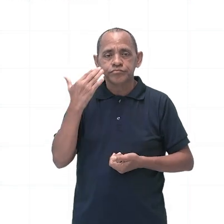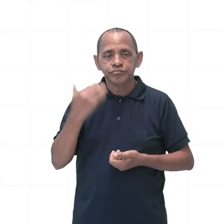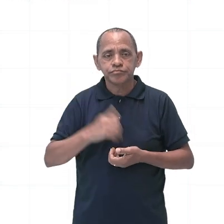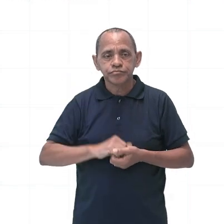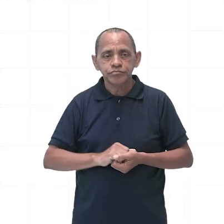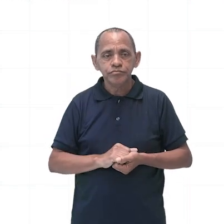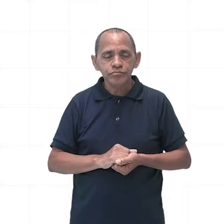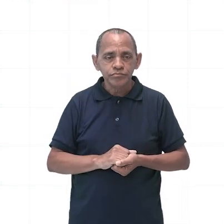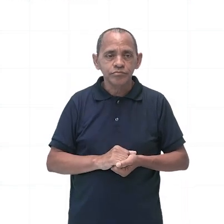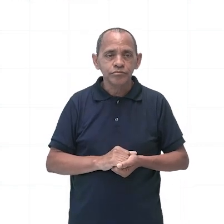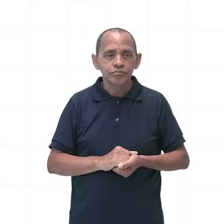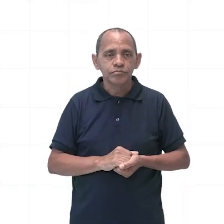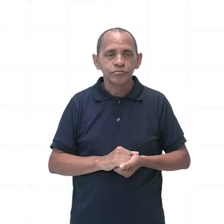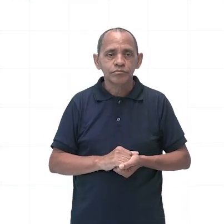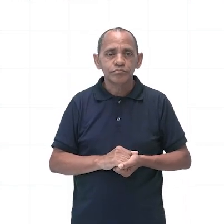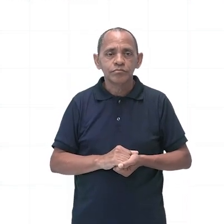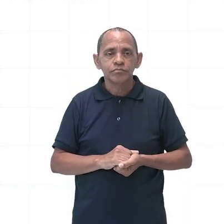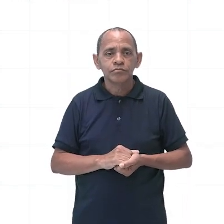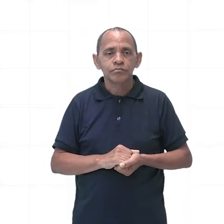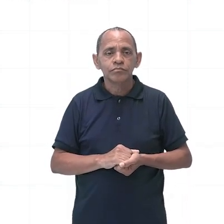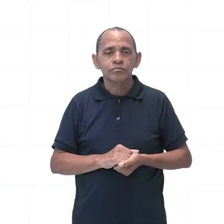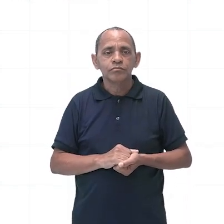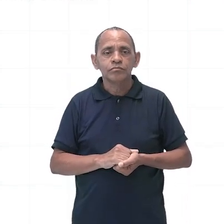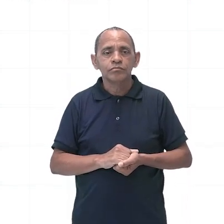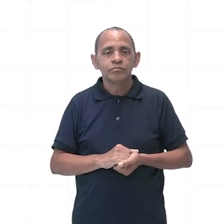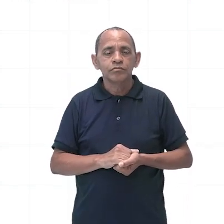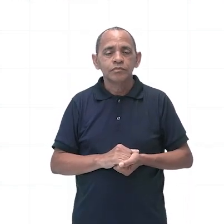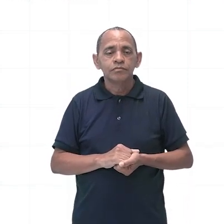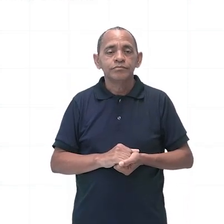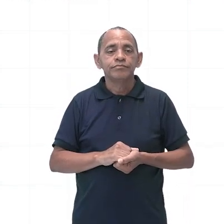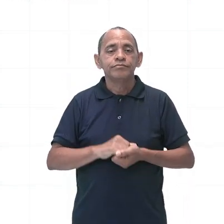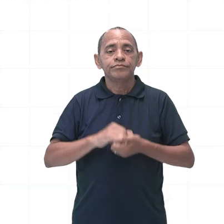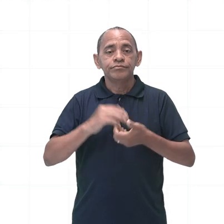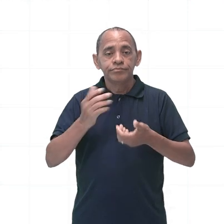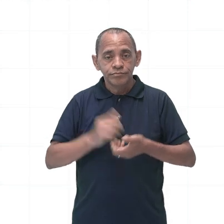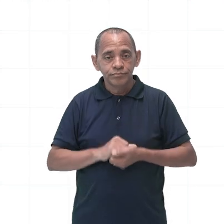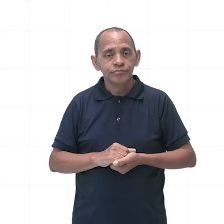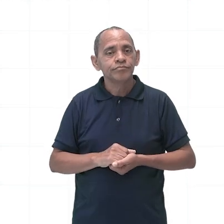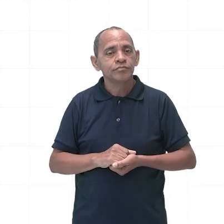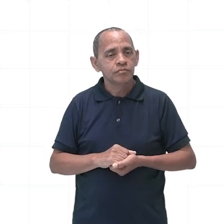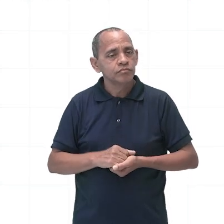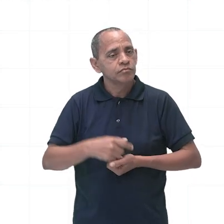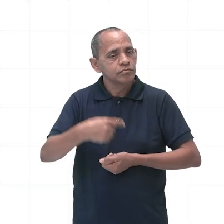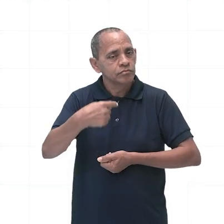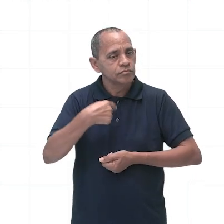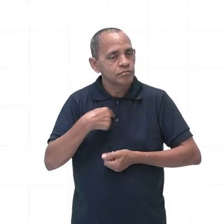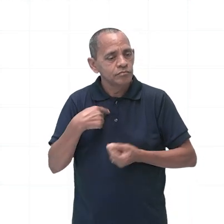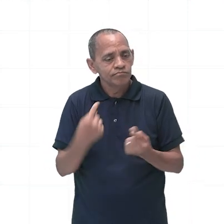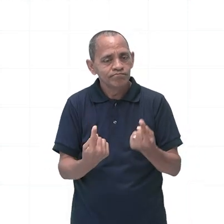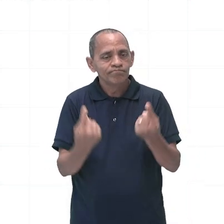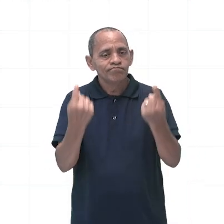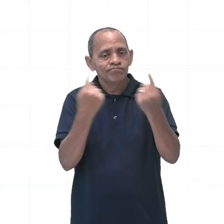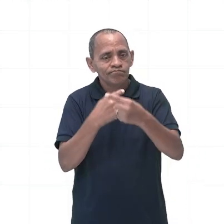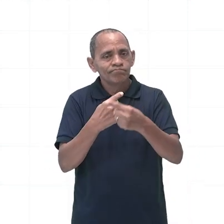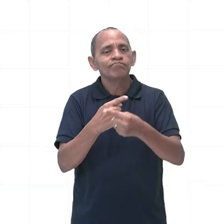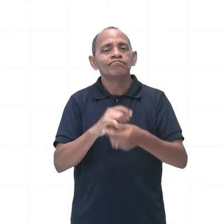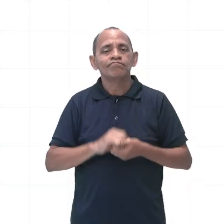Observem comigo. Por mais que eu seja contrário à prisão de